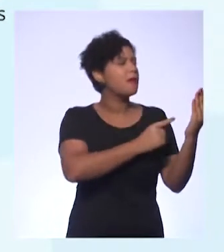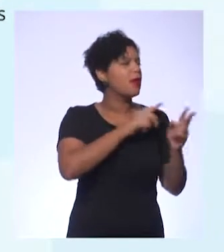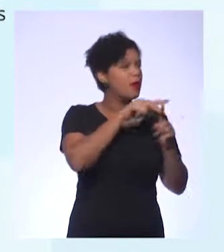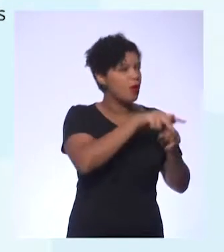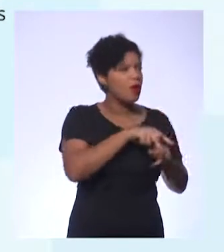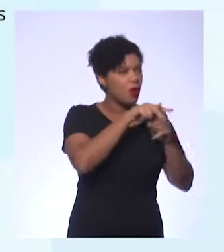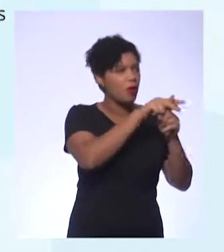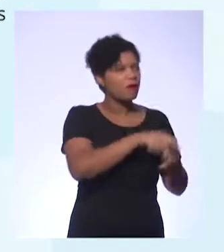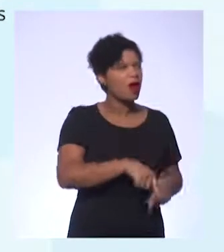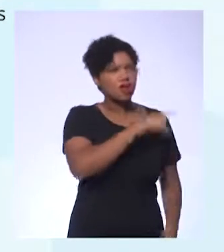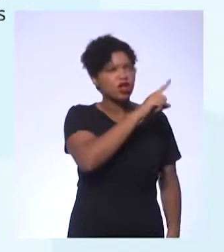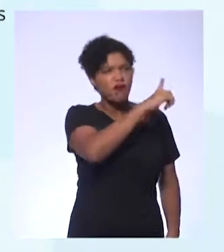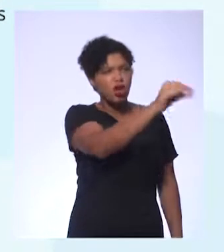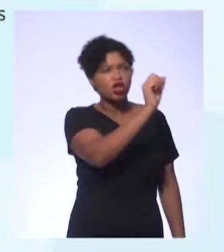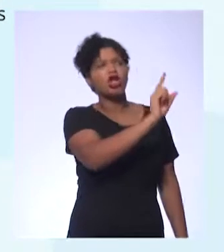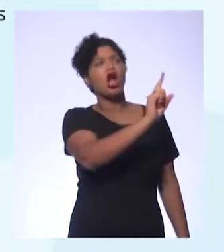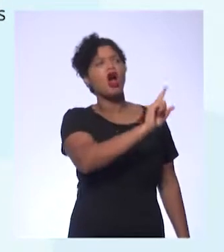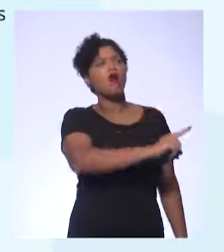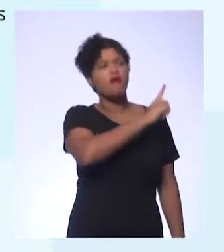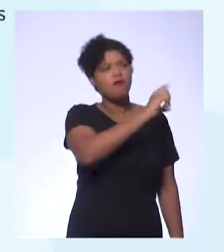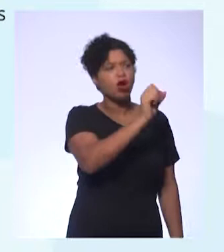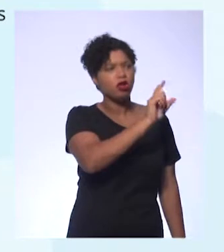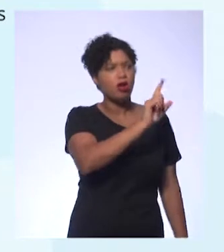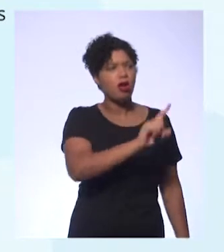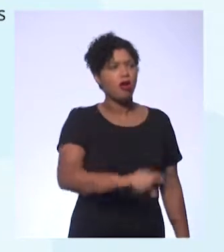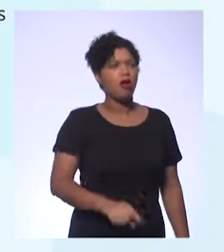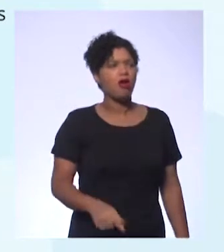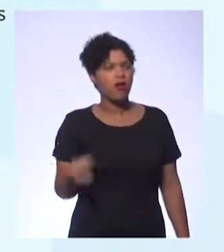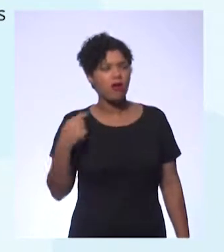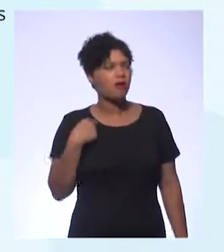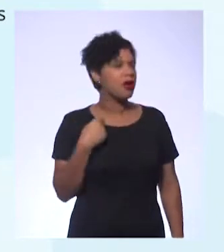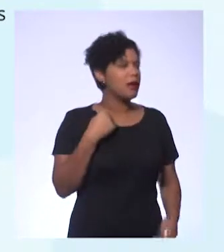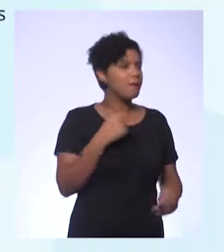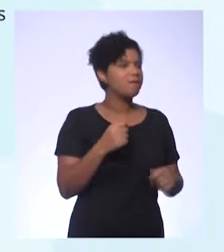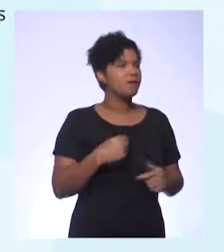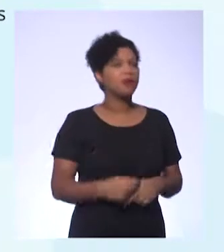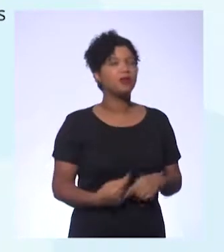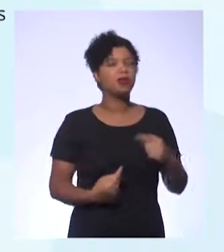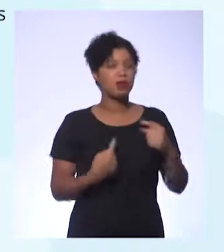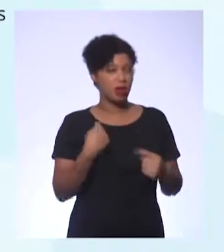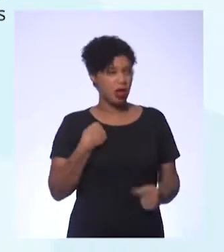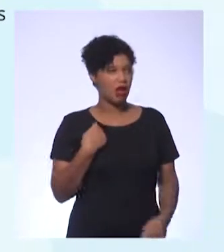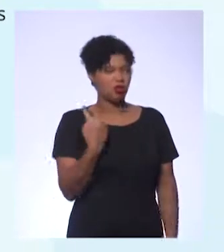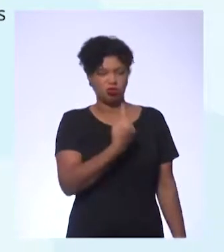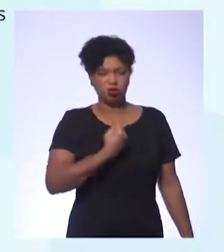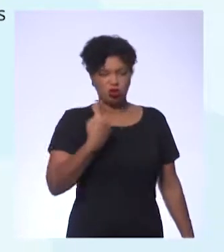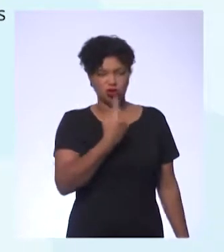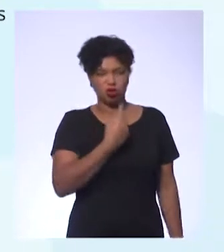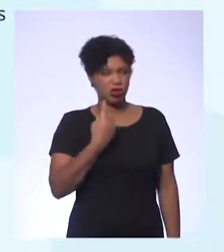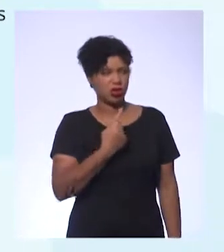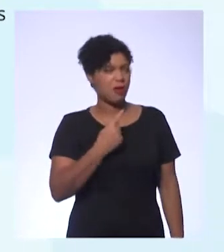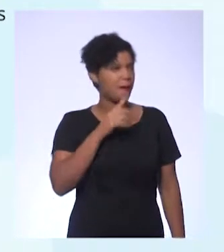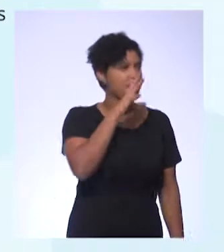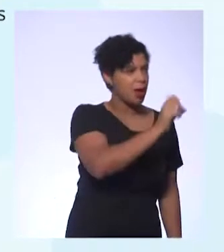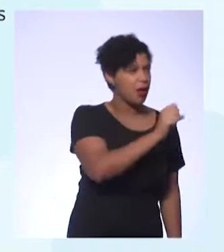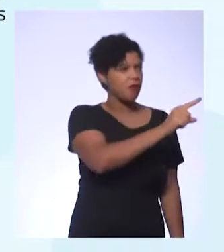não fujais, covardes e vis criaturas, é um só cavaleiro o que vos investe.